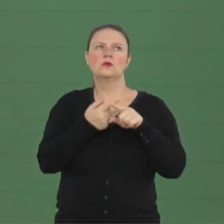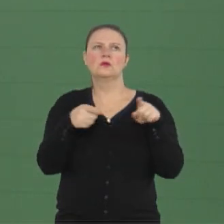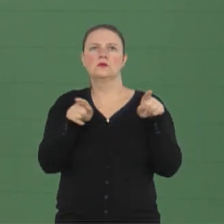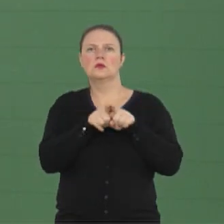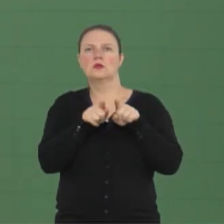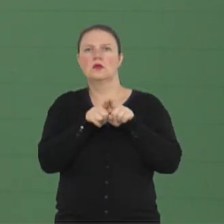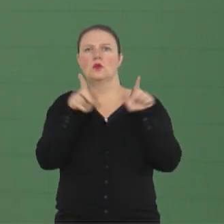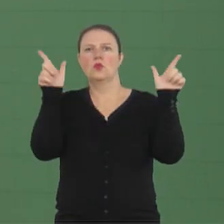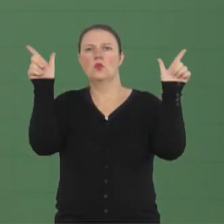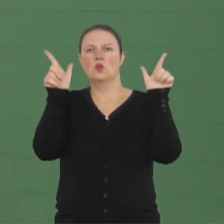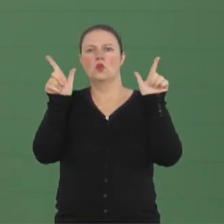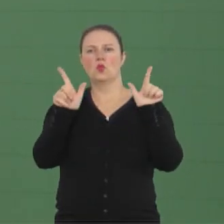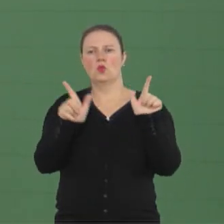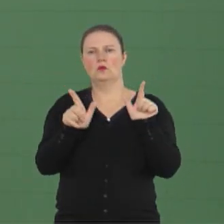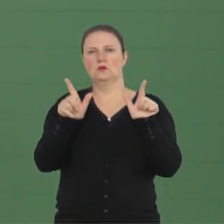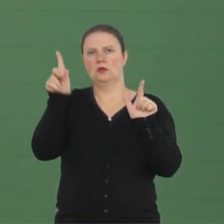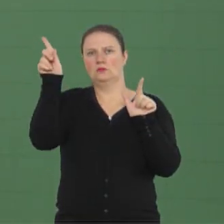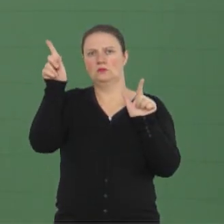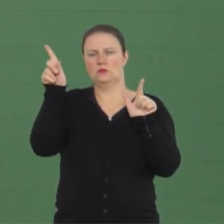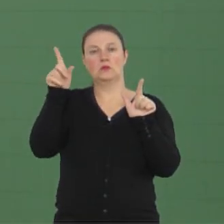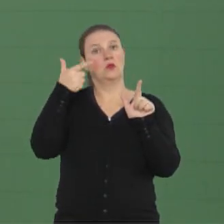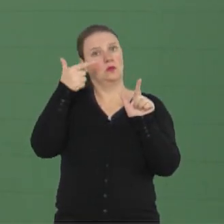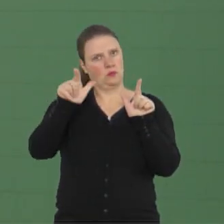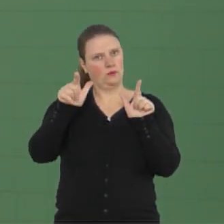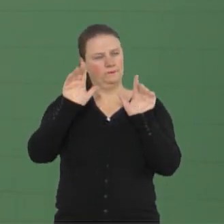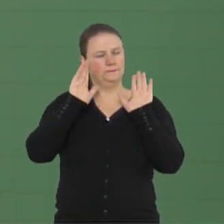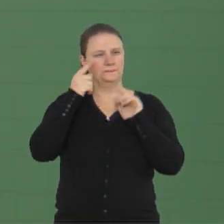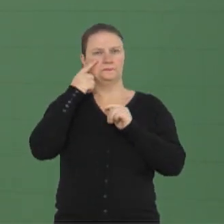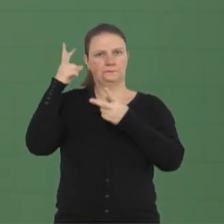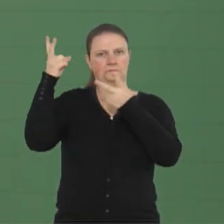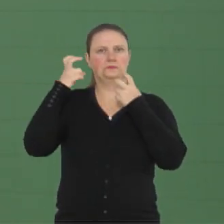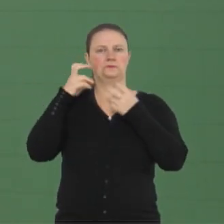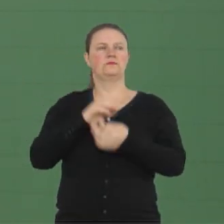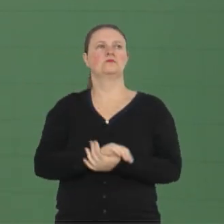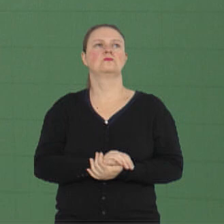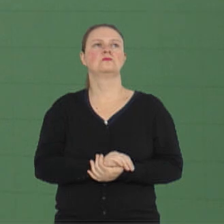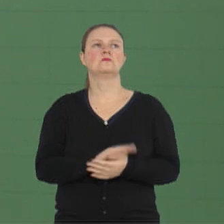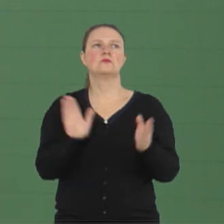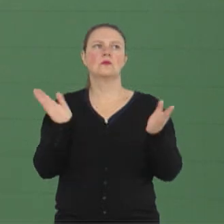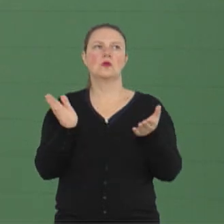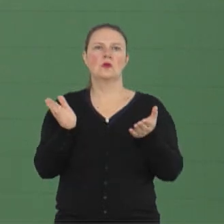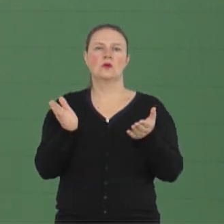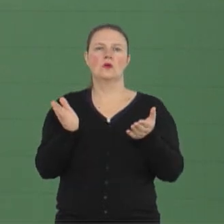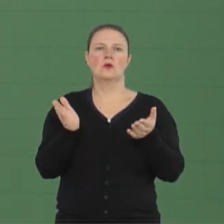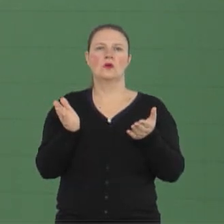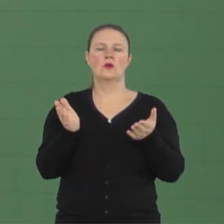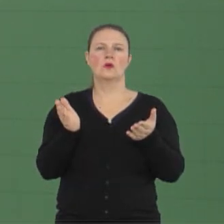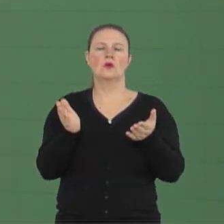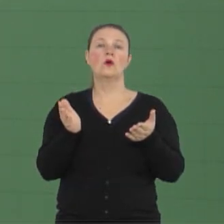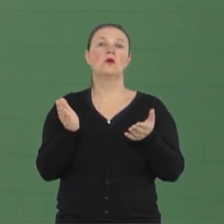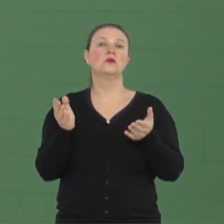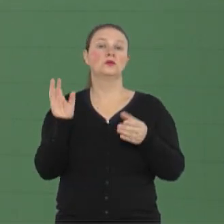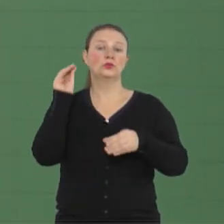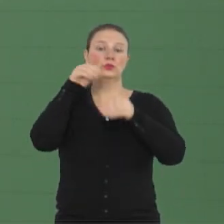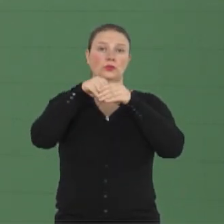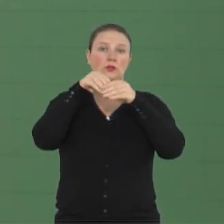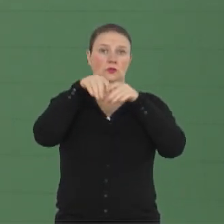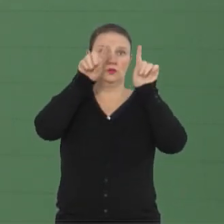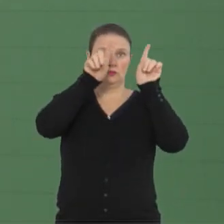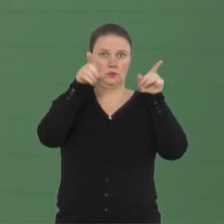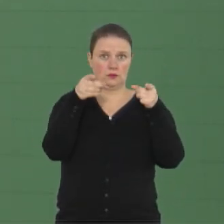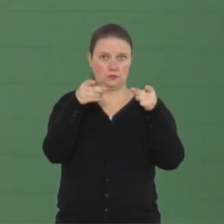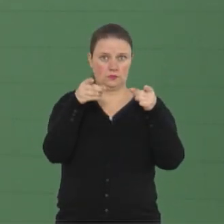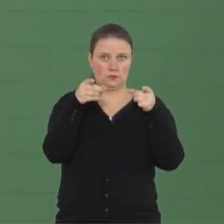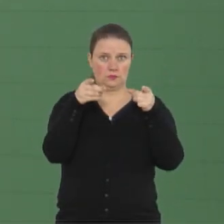não tenha mais nenhuma operação. Vejam, neste caso, é a nossa última operação dentro do